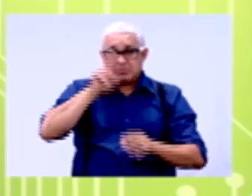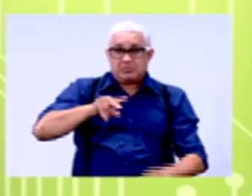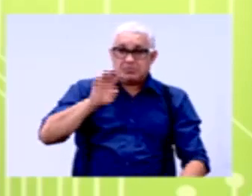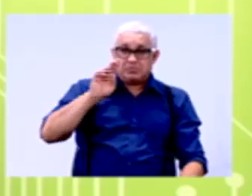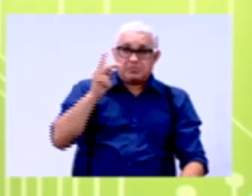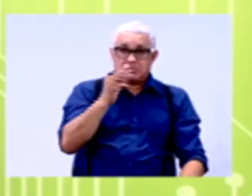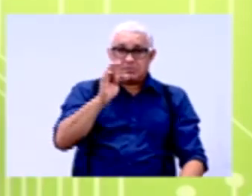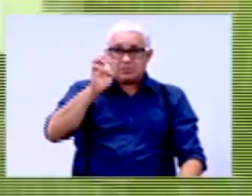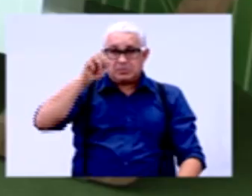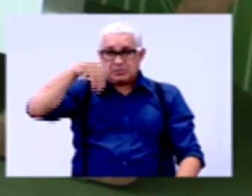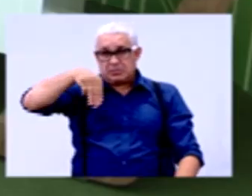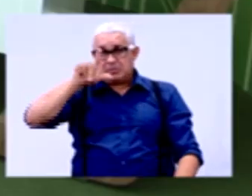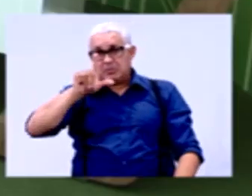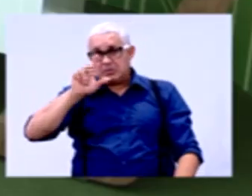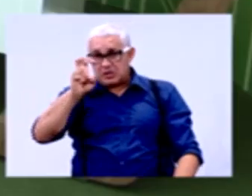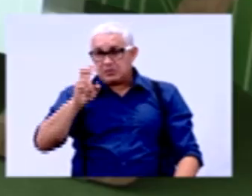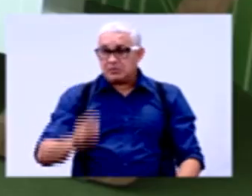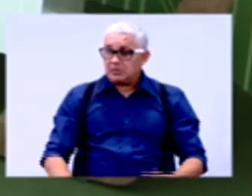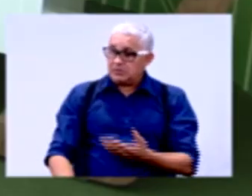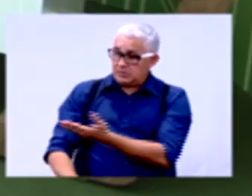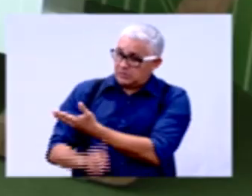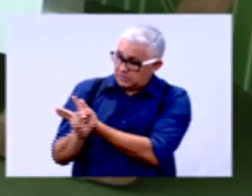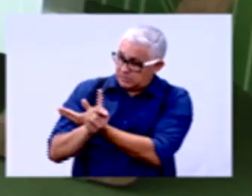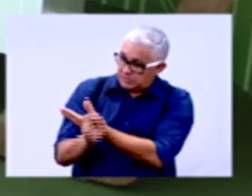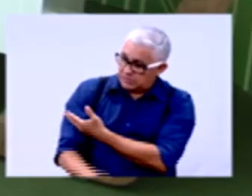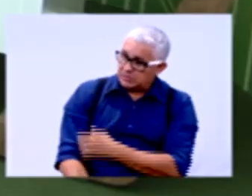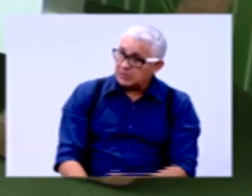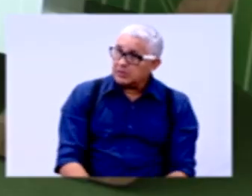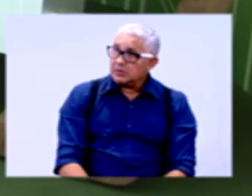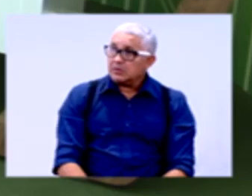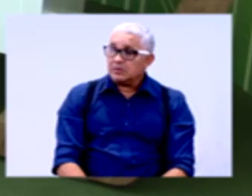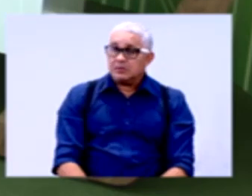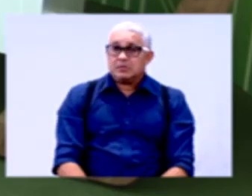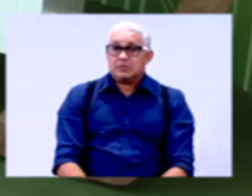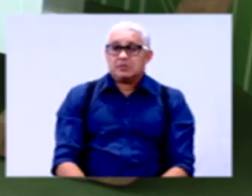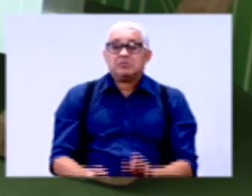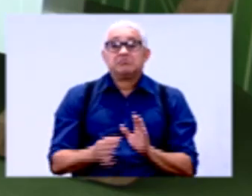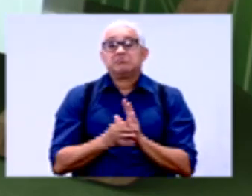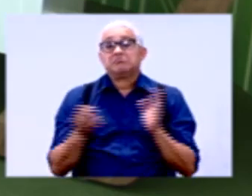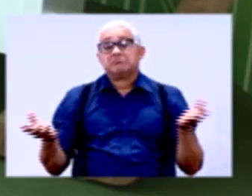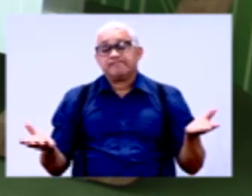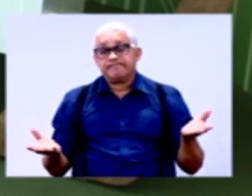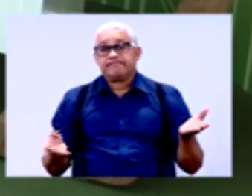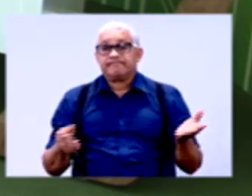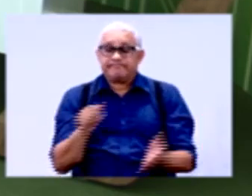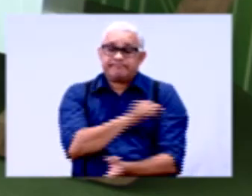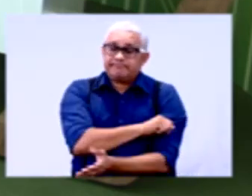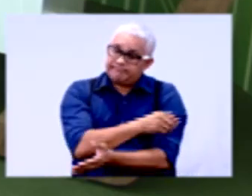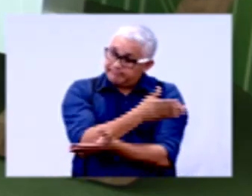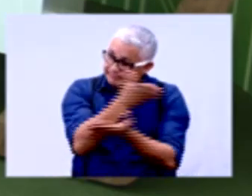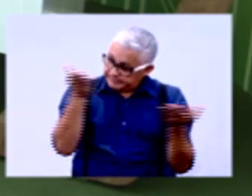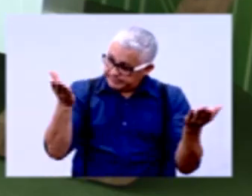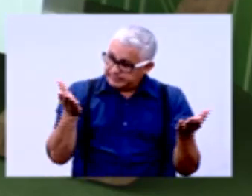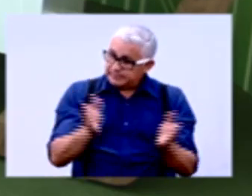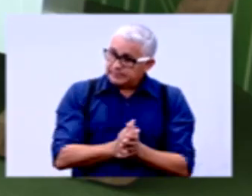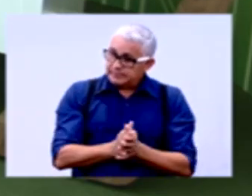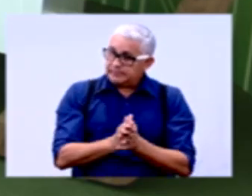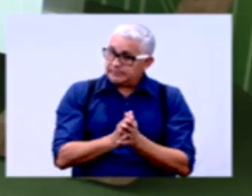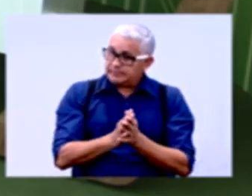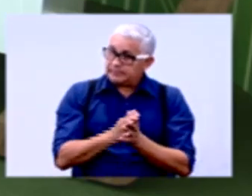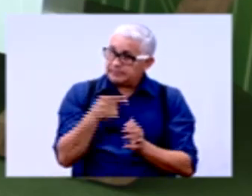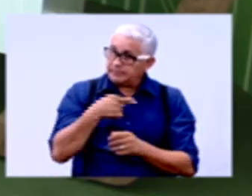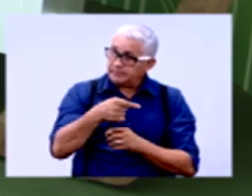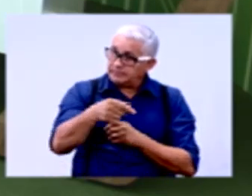né? Professor José Márcio, qual as recomendações aí para os nossos alunos para os próximos